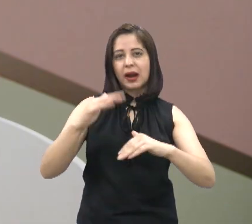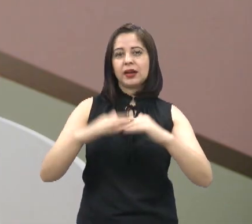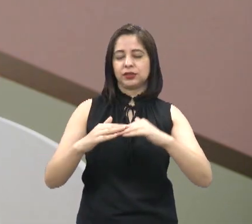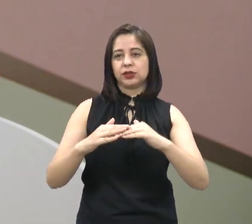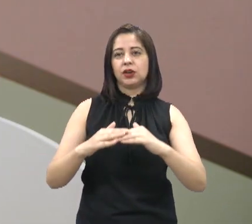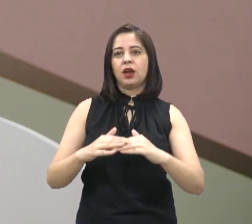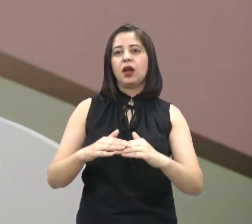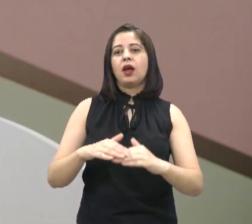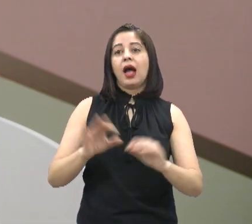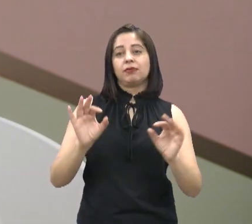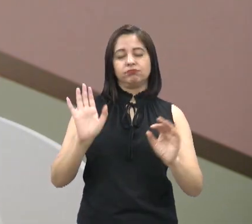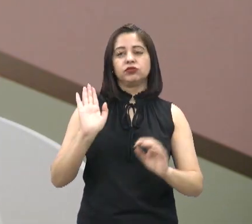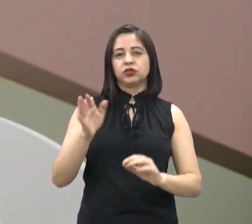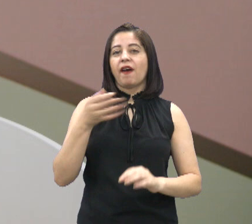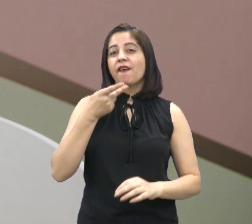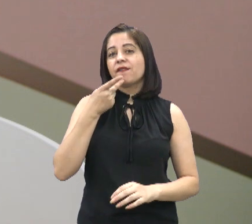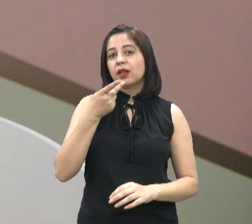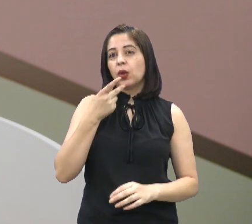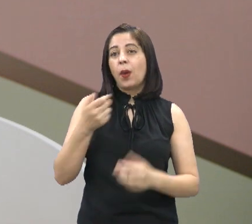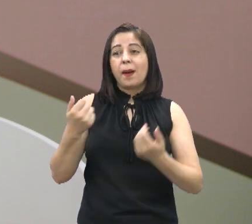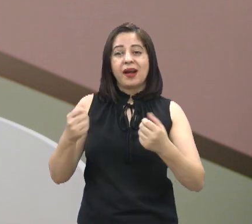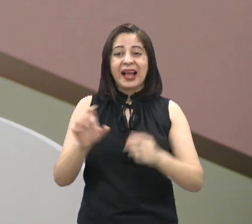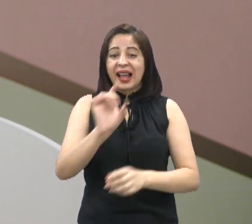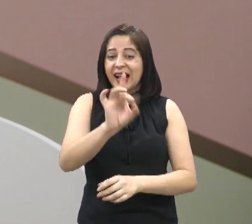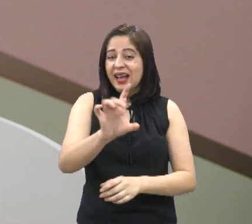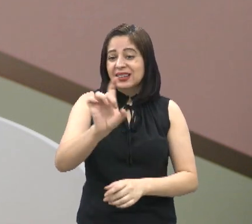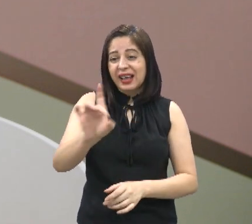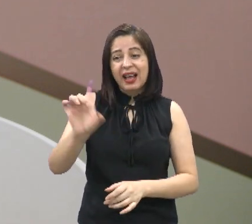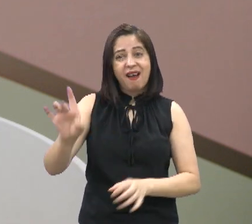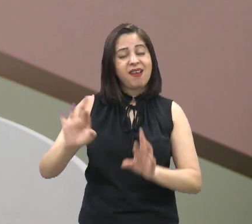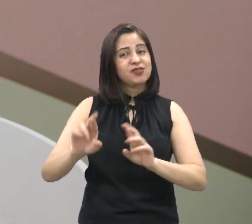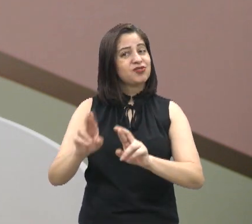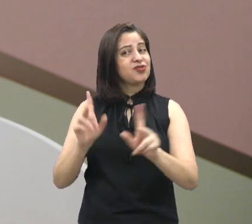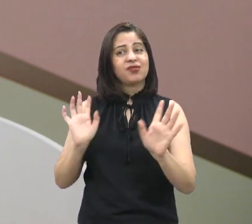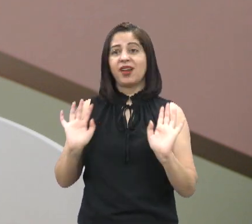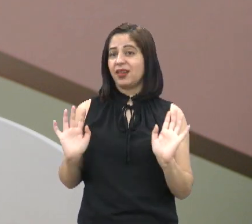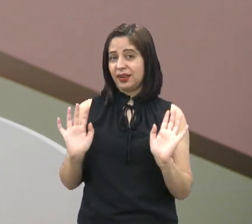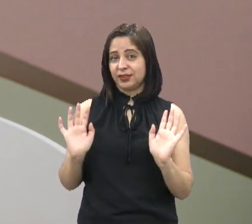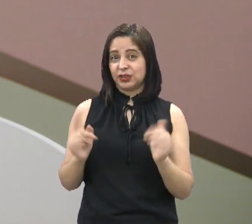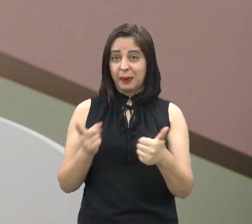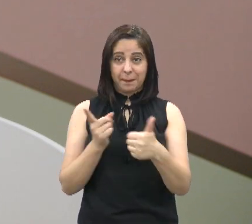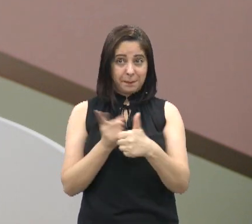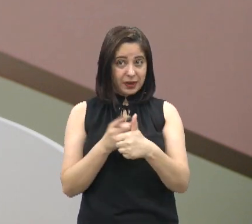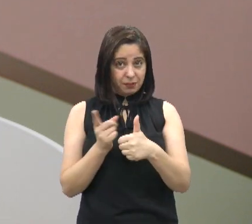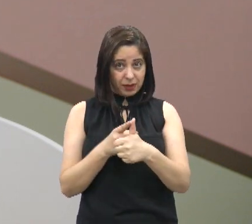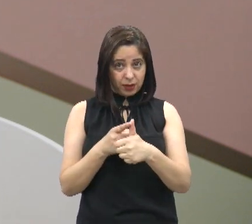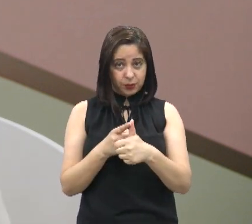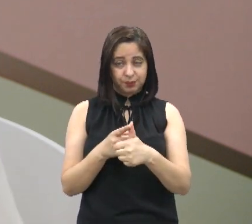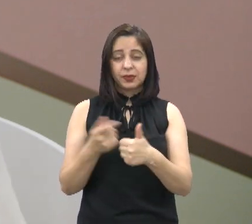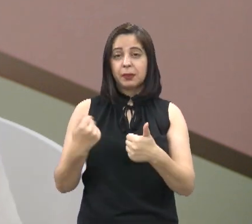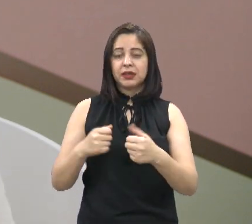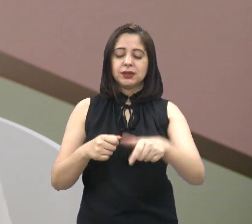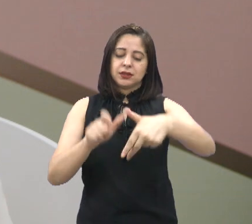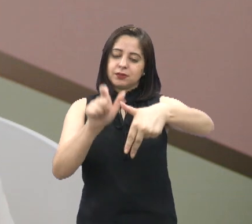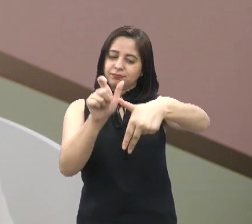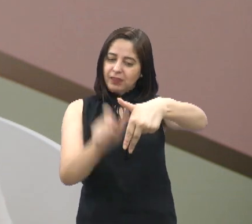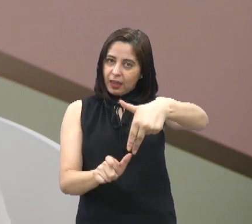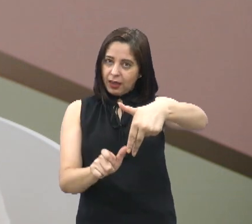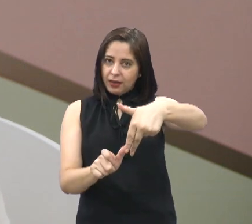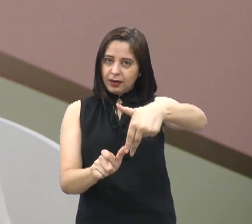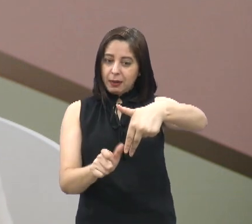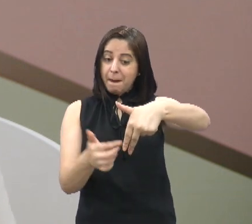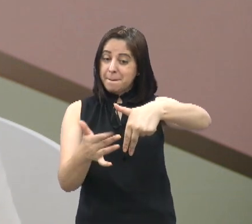né, na reportagem, tem que ser individualizado, né? Então, primeiro, a gente tem que conversar com o paciente, principalmente o paciente que nunca